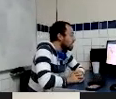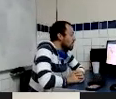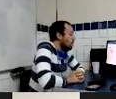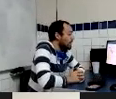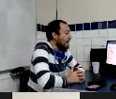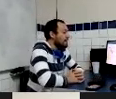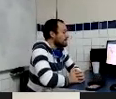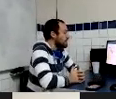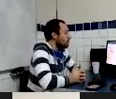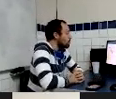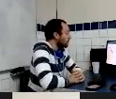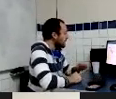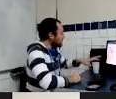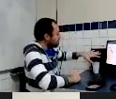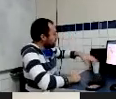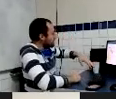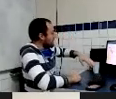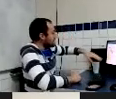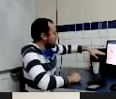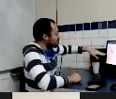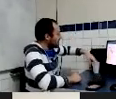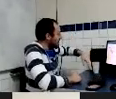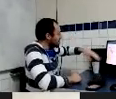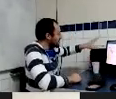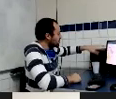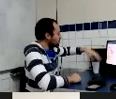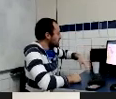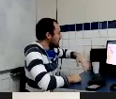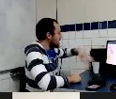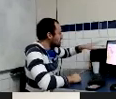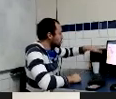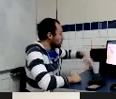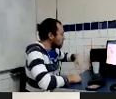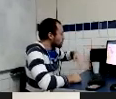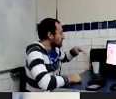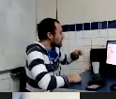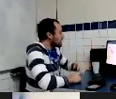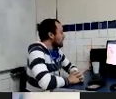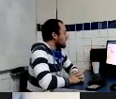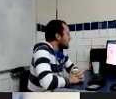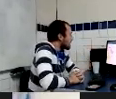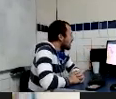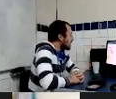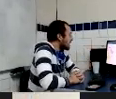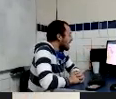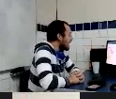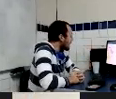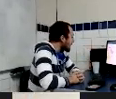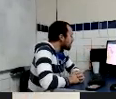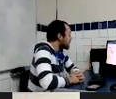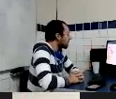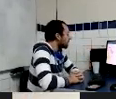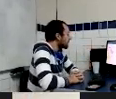tá? O que que elas têm em comum? Tá aí. Você tem a cidade de Tebas, de Zé, de Uruque, é...